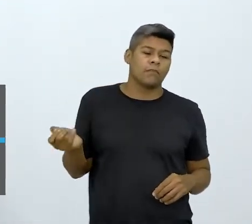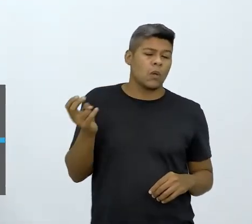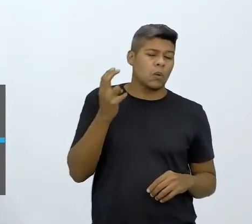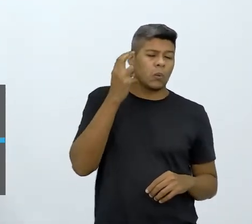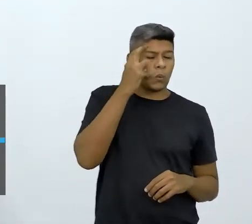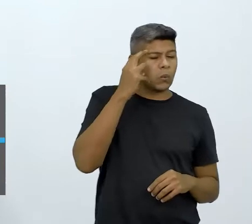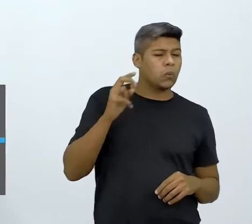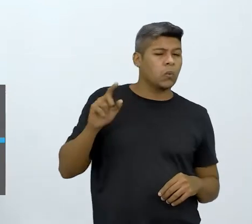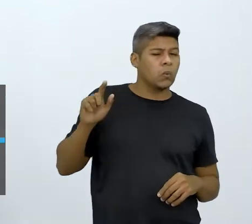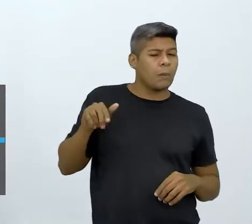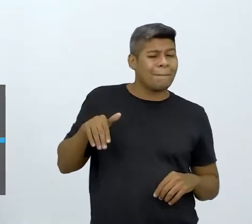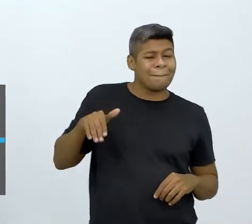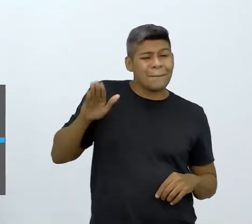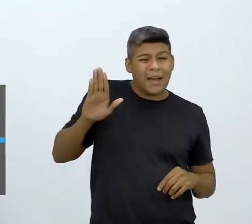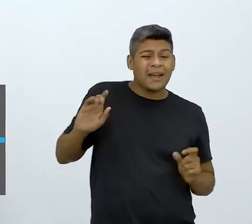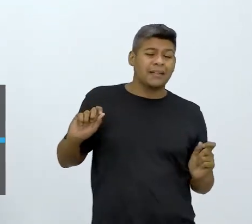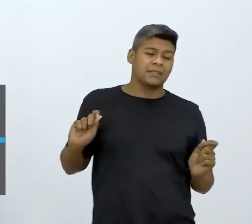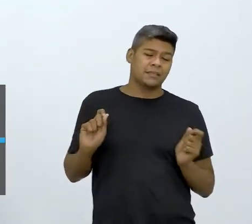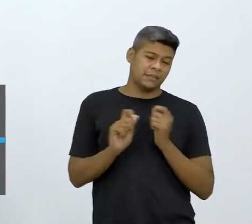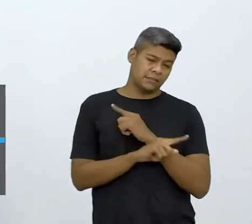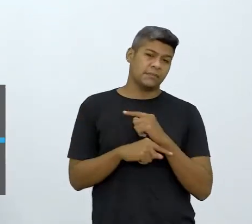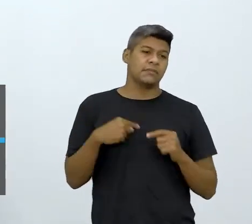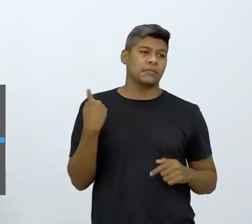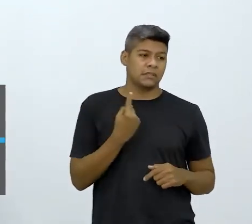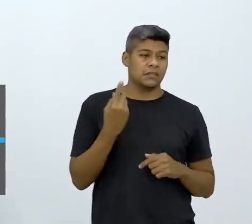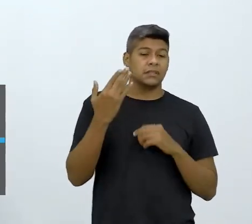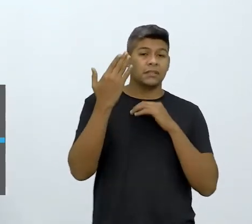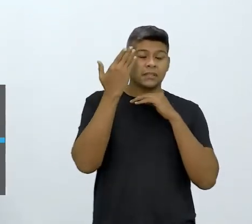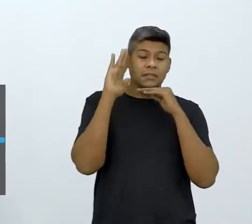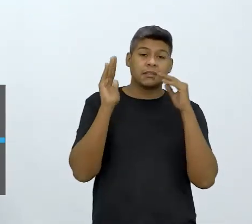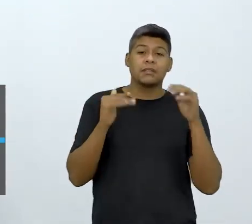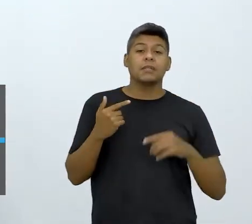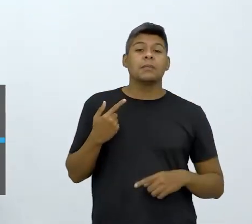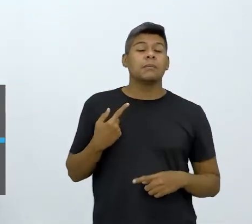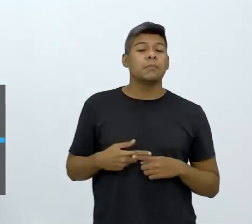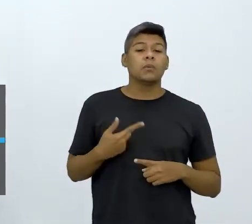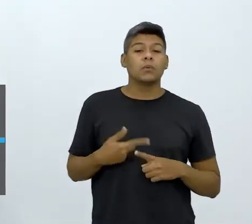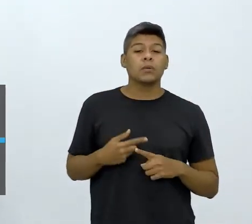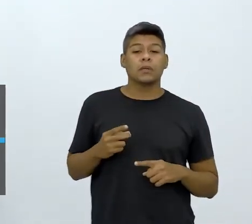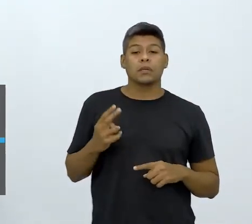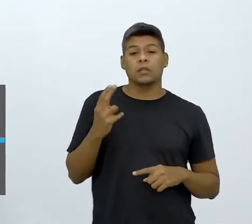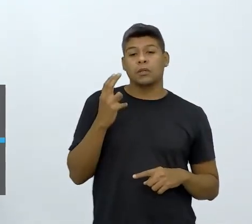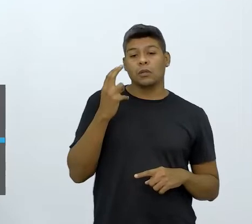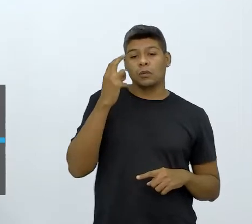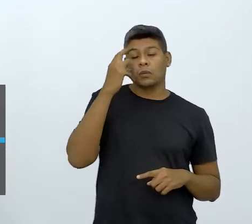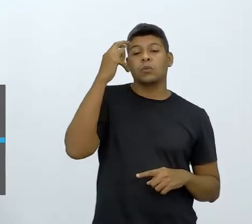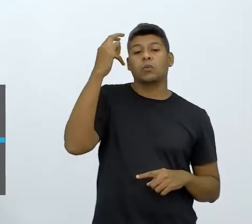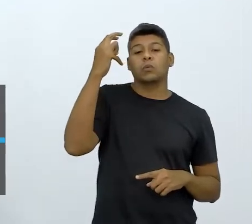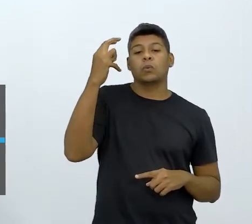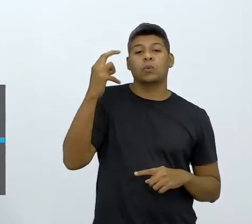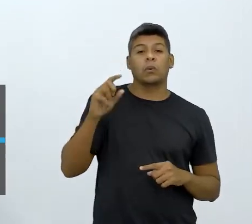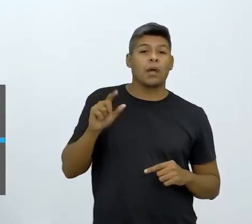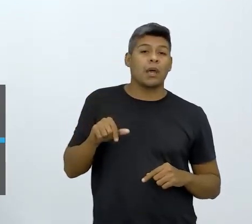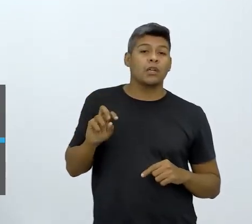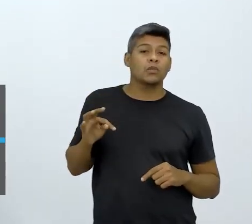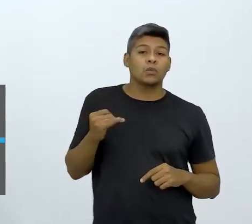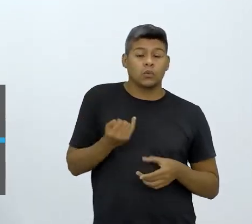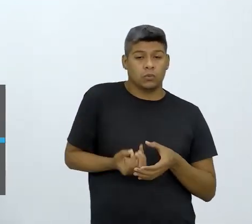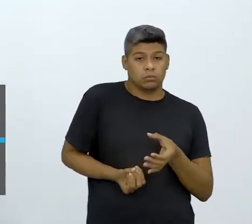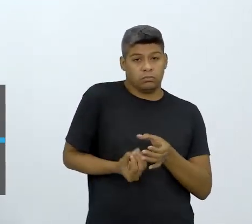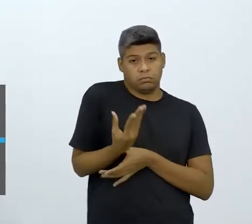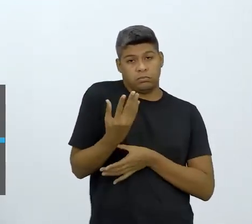dos conceitos mais difíceis da gente entender, porque a cultura, ela é tudo aquilo que é produzido pelos